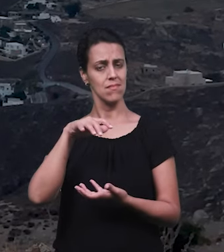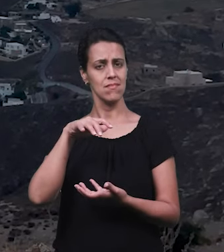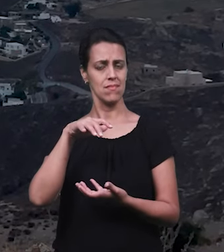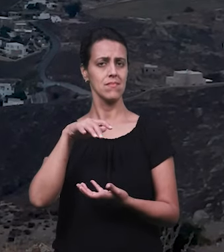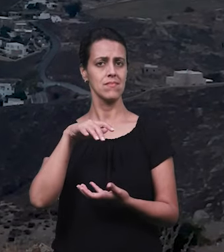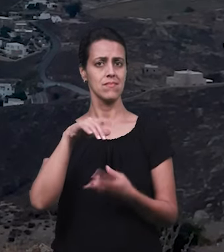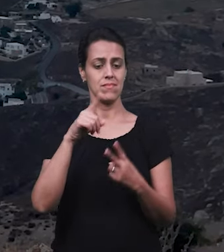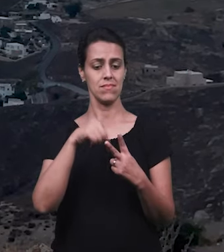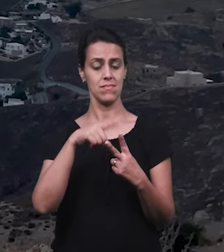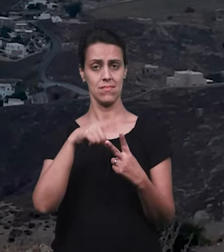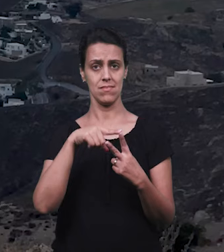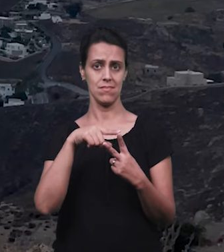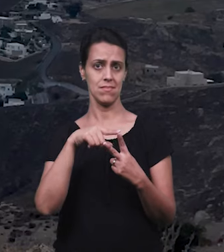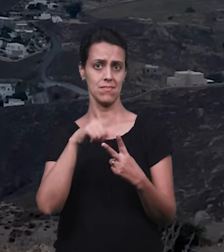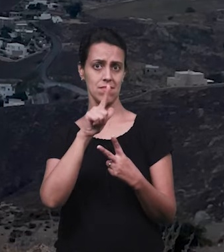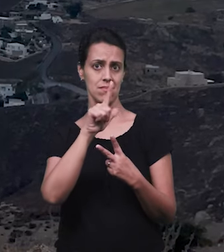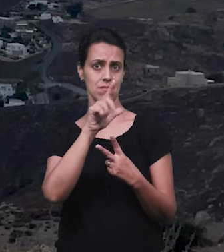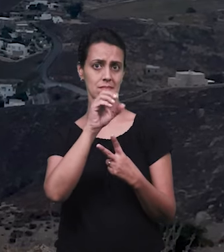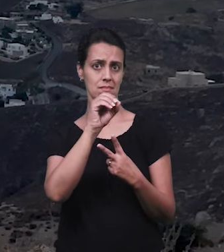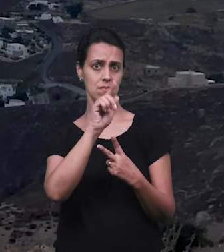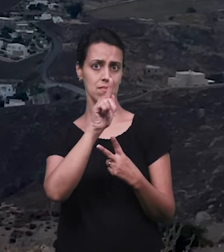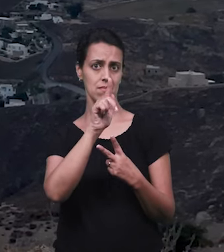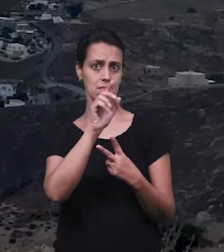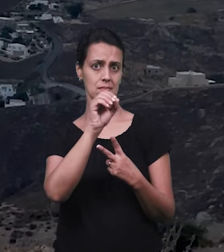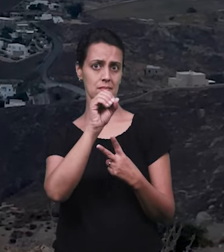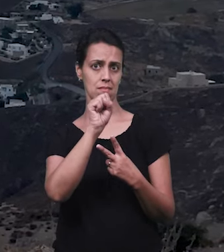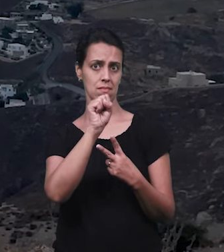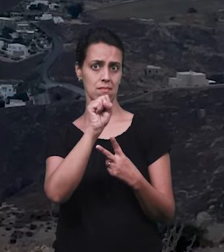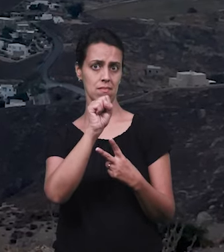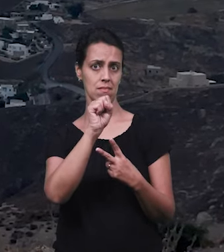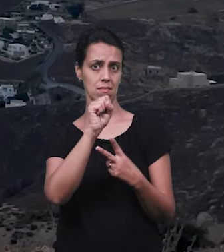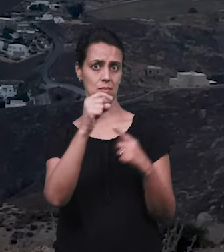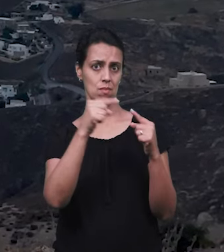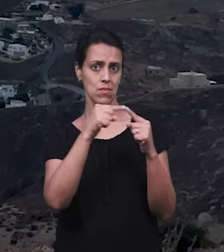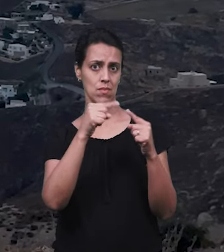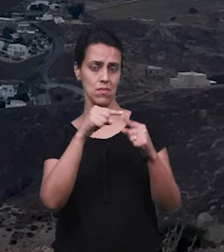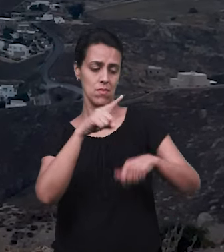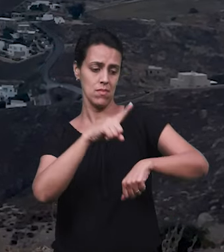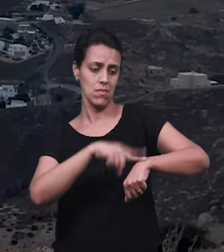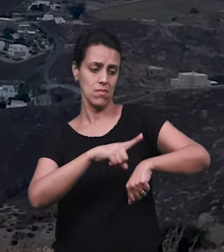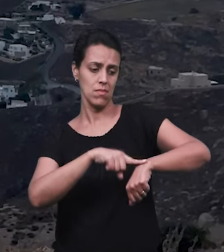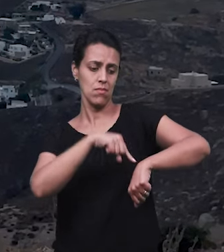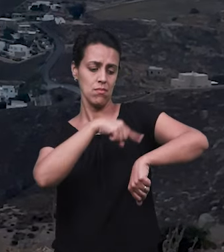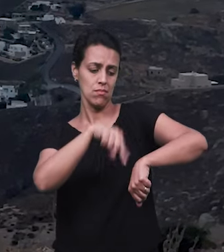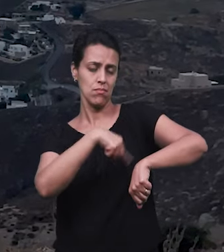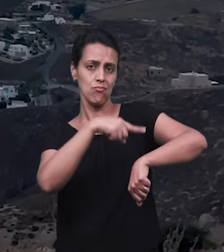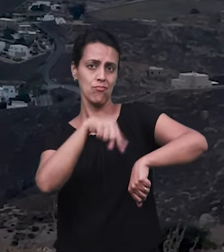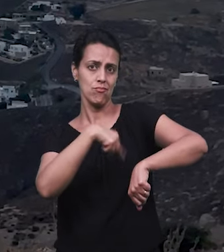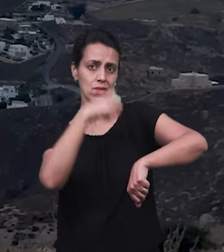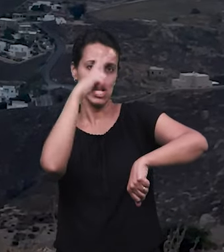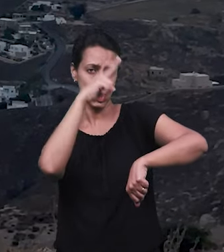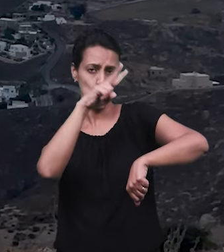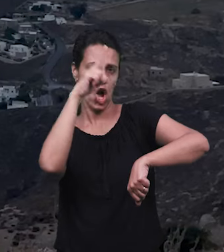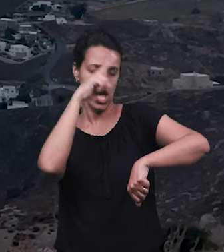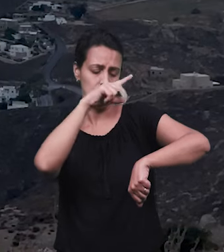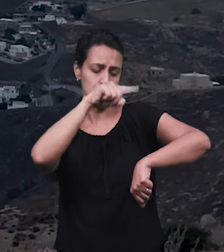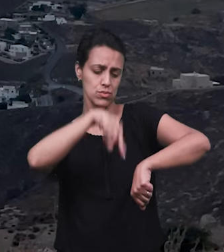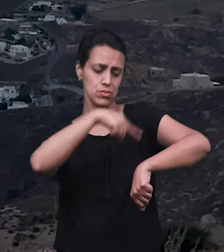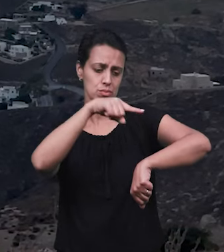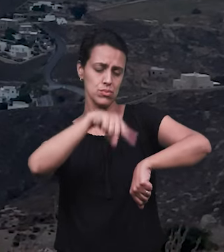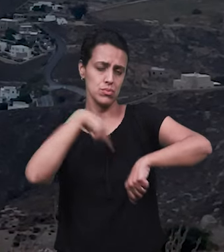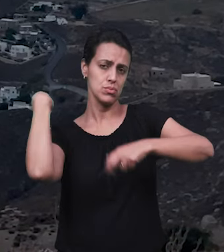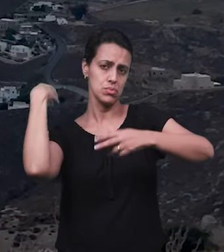fala no Logos, você está falando no tempo cronológico, no tempo histórico do homem.